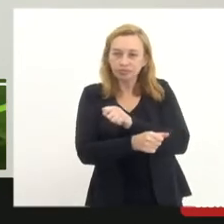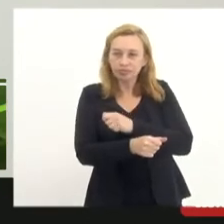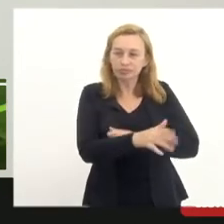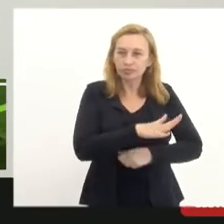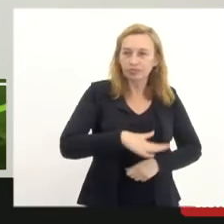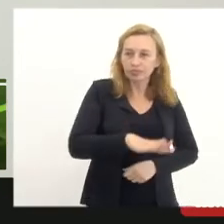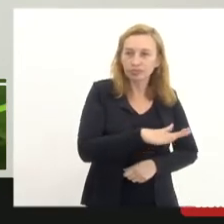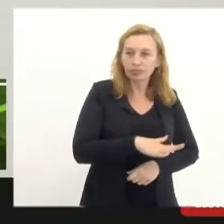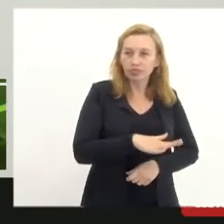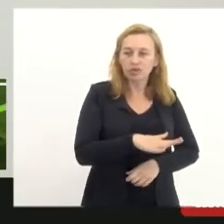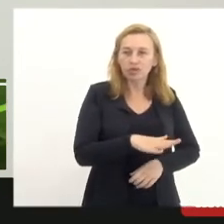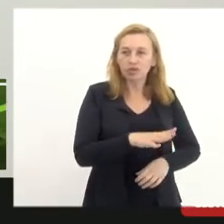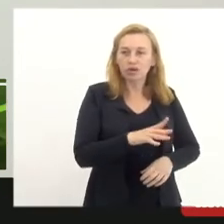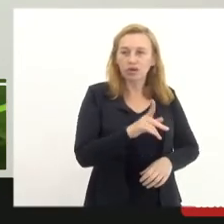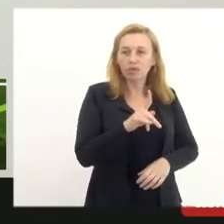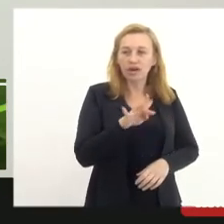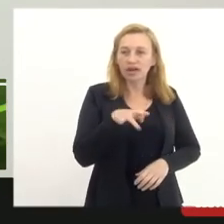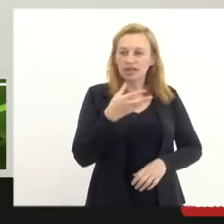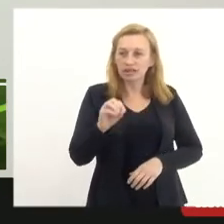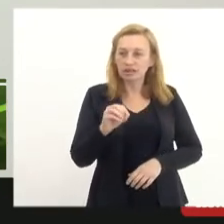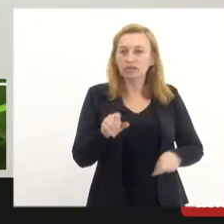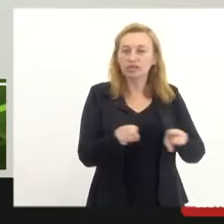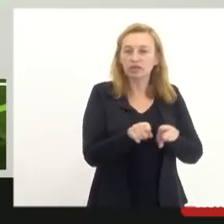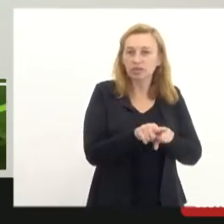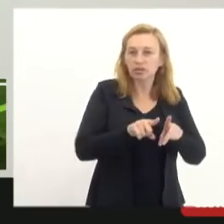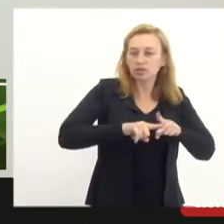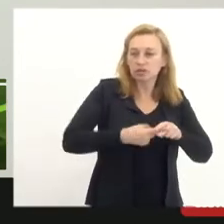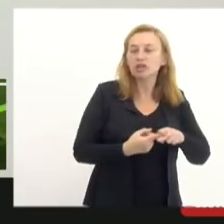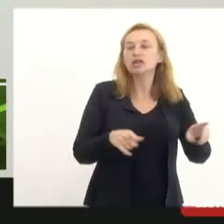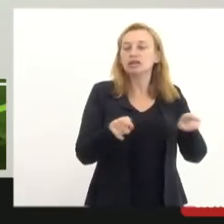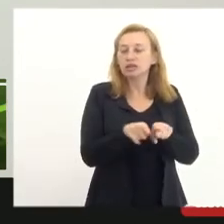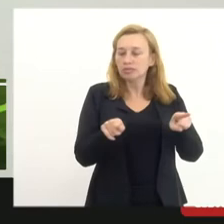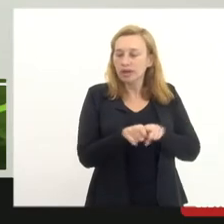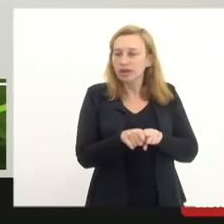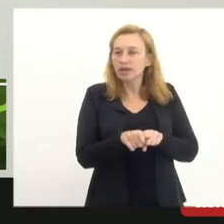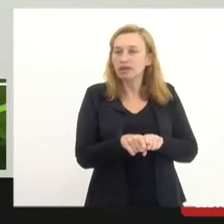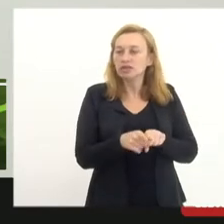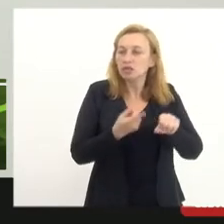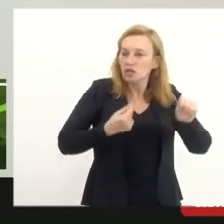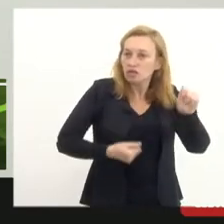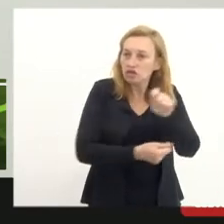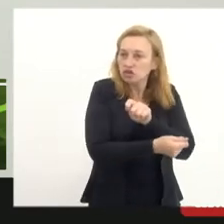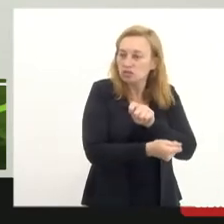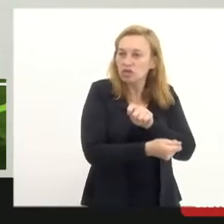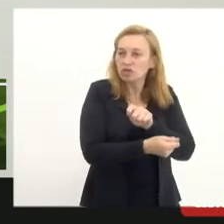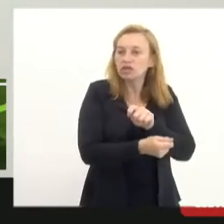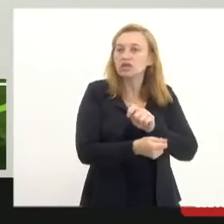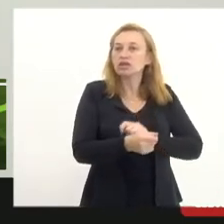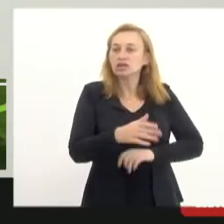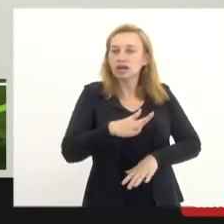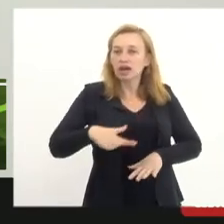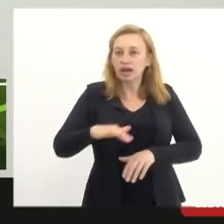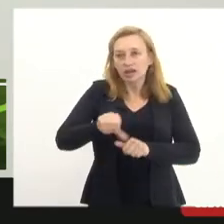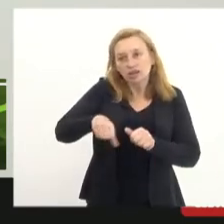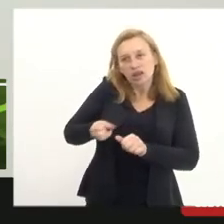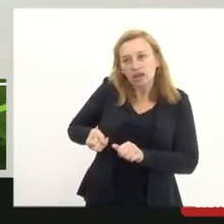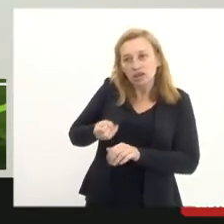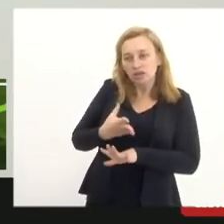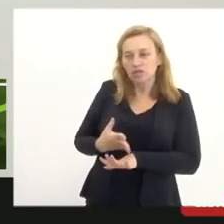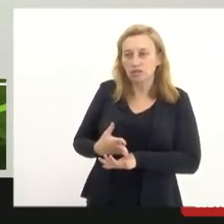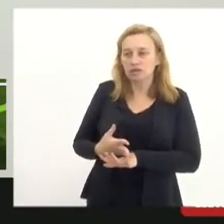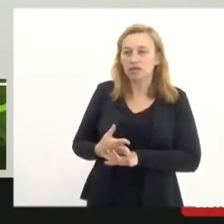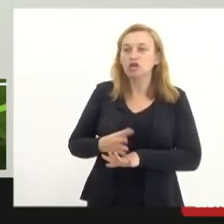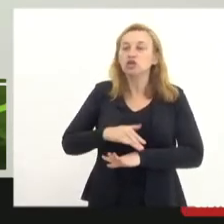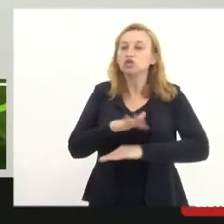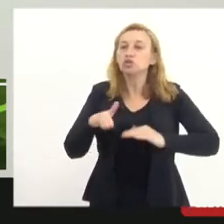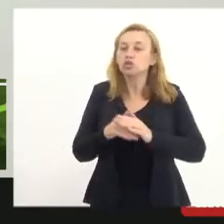de operação e manutenção, e também são investimentos na parte de renováveis. Então, todos os investimentos